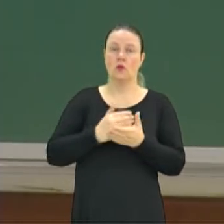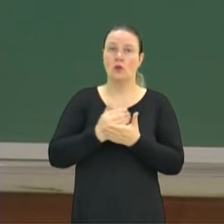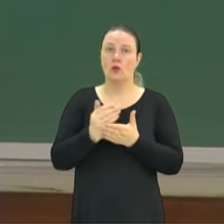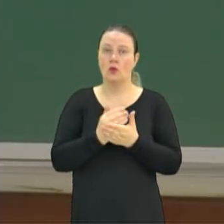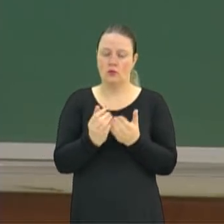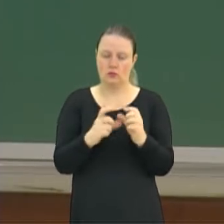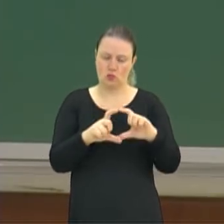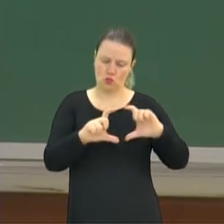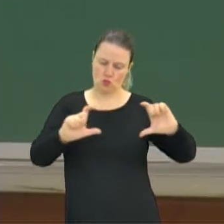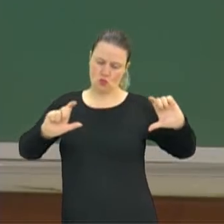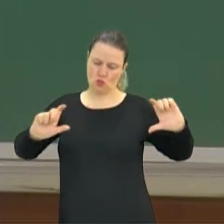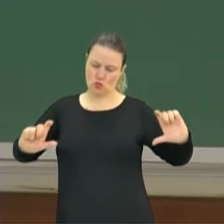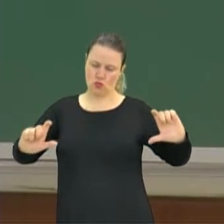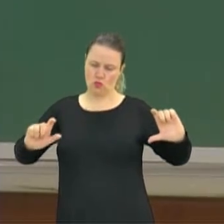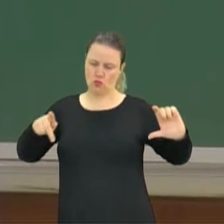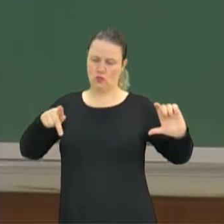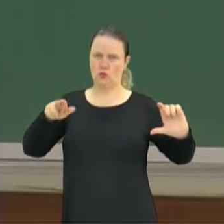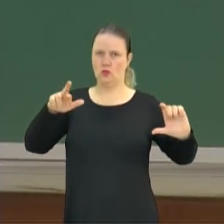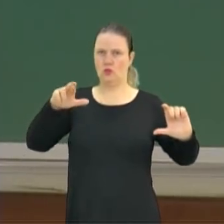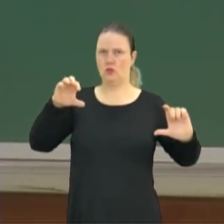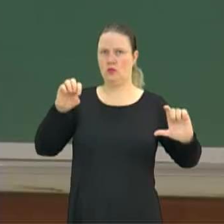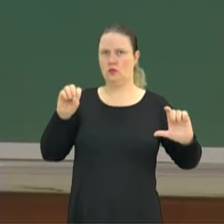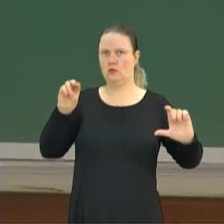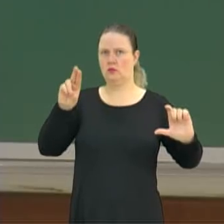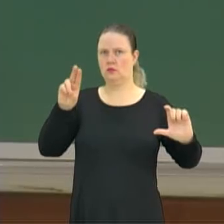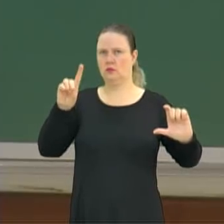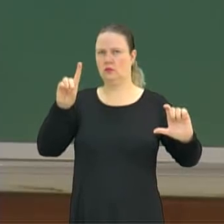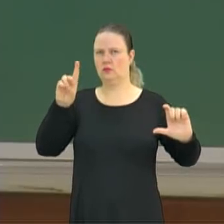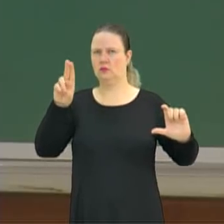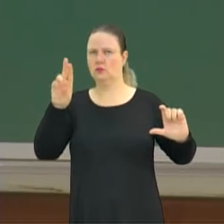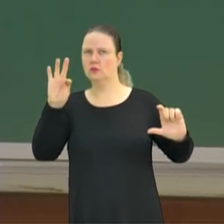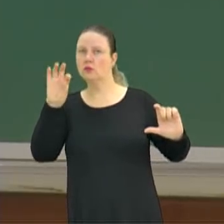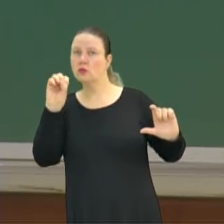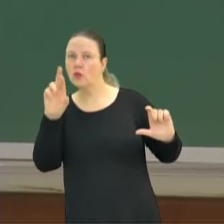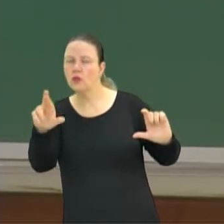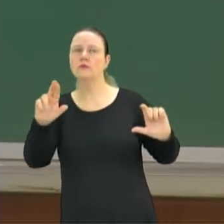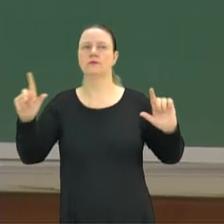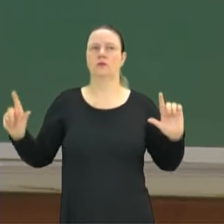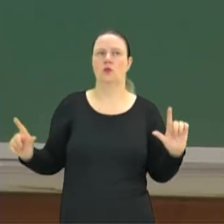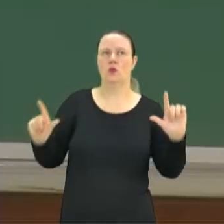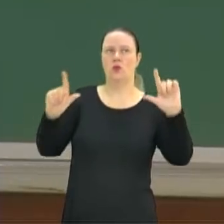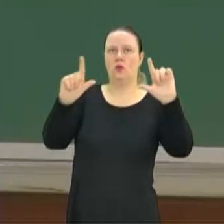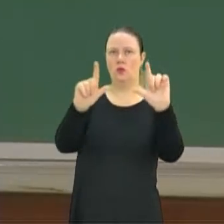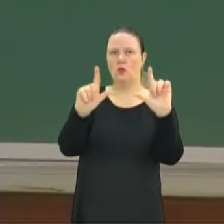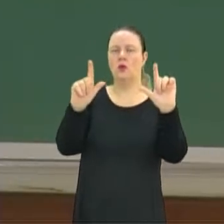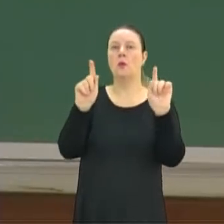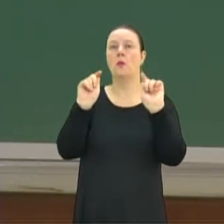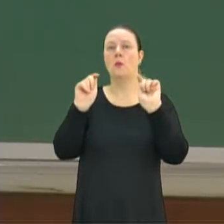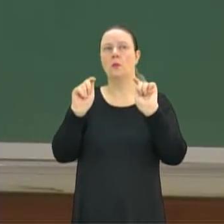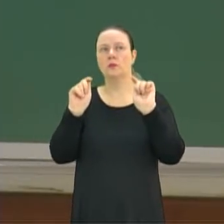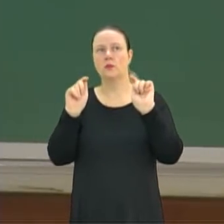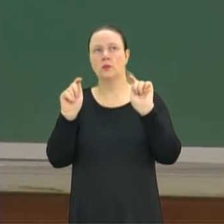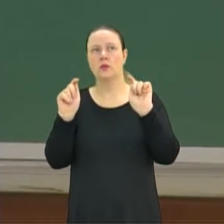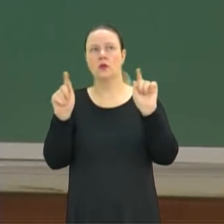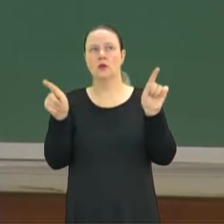produtor, que vai ser, no caso aqui, nossa plantinha, mas no caso das cadeias alimentares aquáticas, podia ser a alga, o fitoplâncton. Depois a gente vai